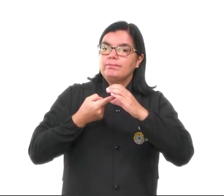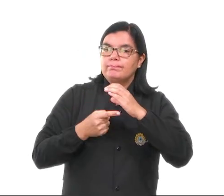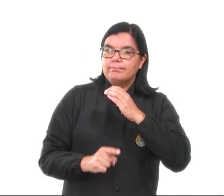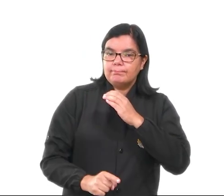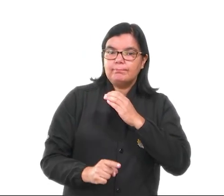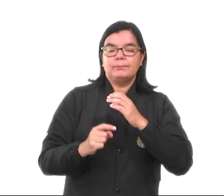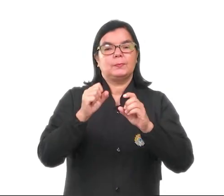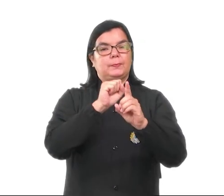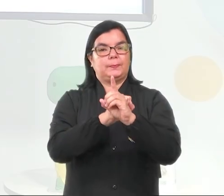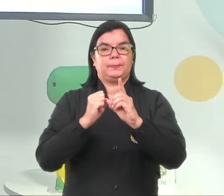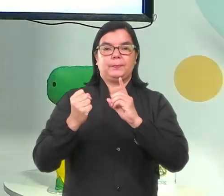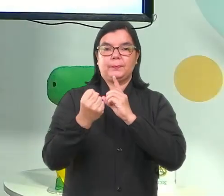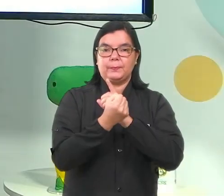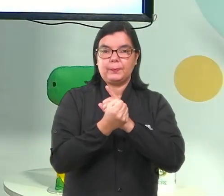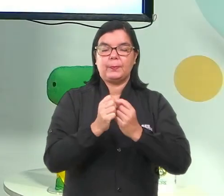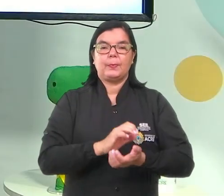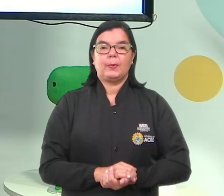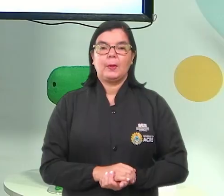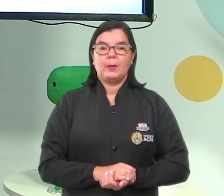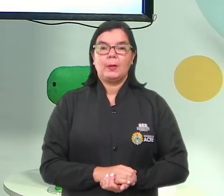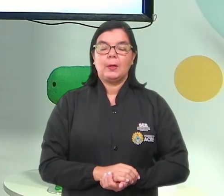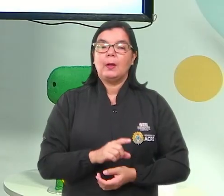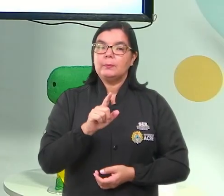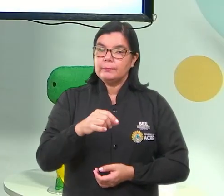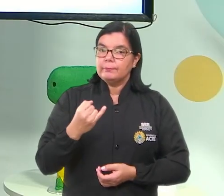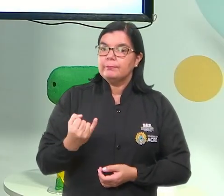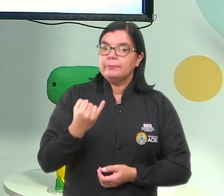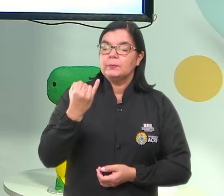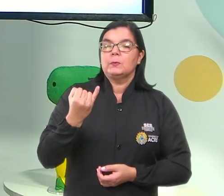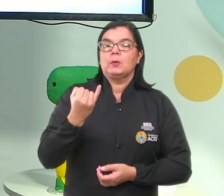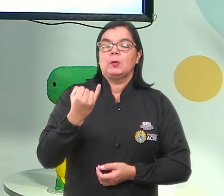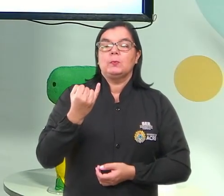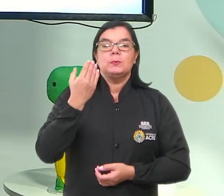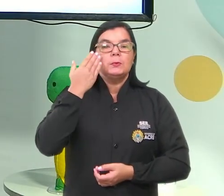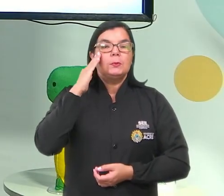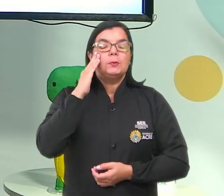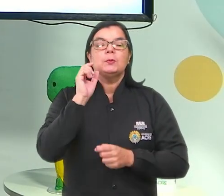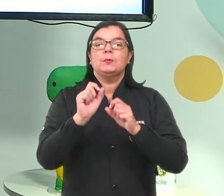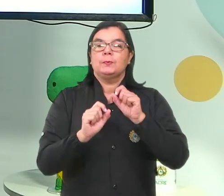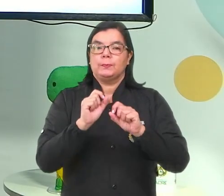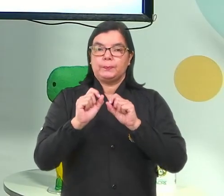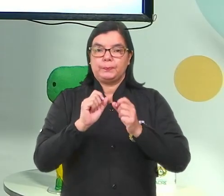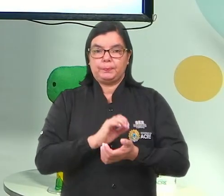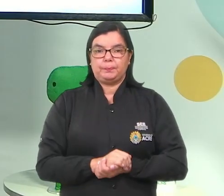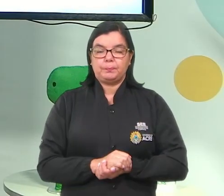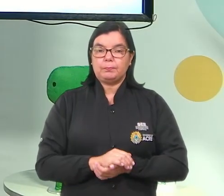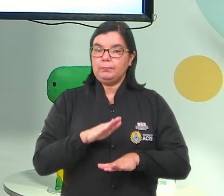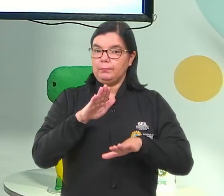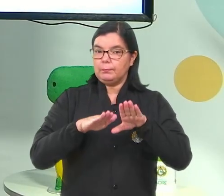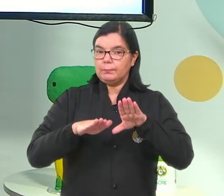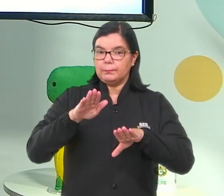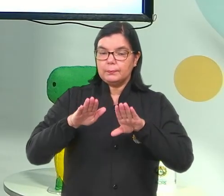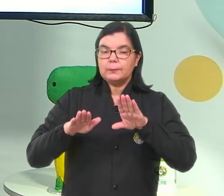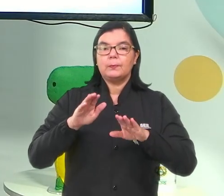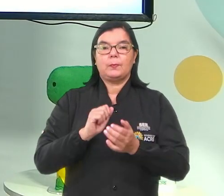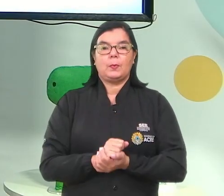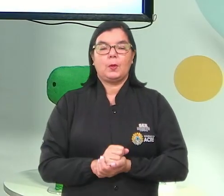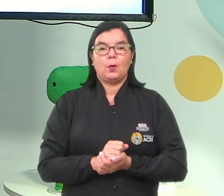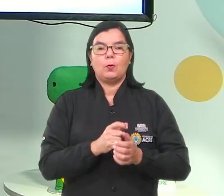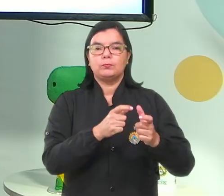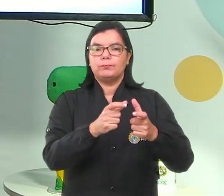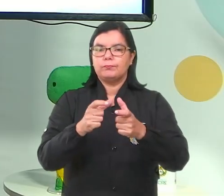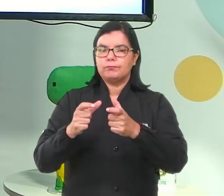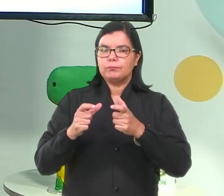a sociedade. É importante nós levarmos em consideração isso. Muitas das vezes, no ambiente